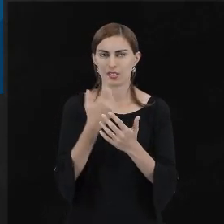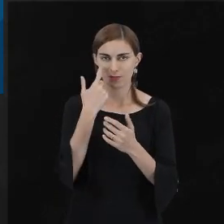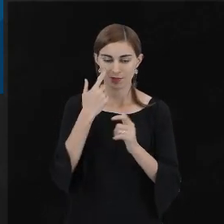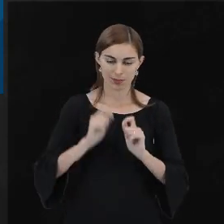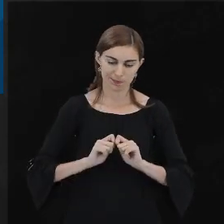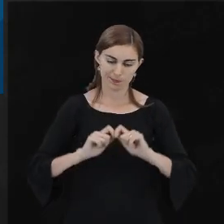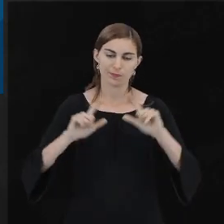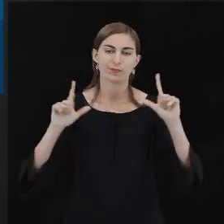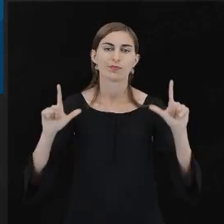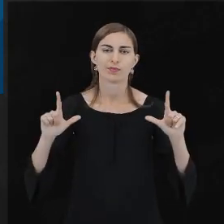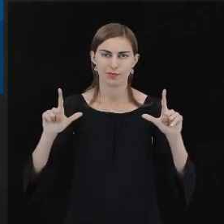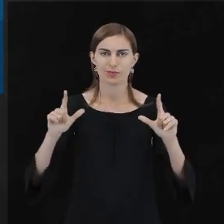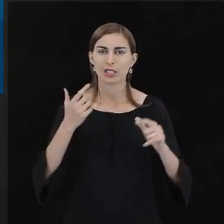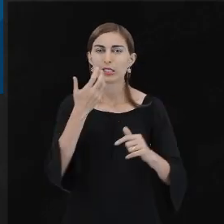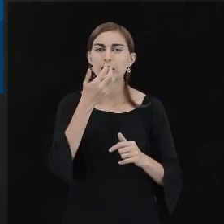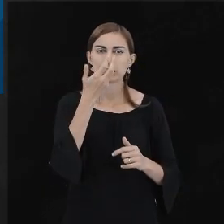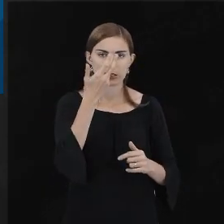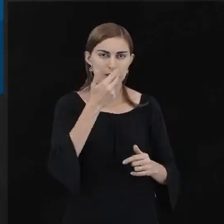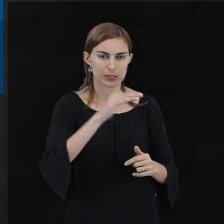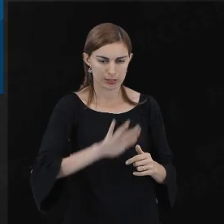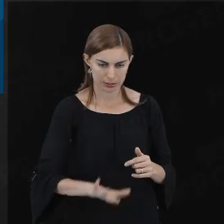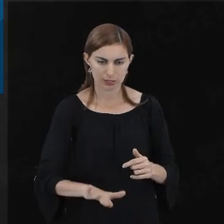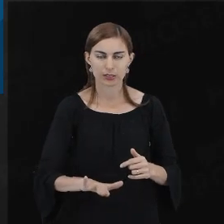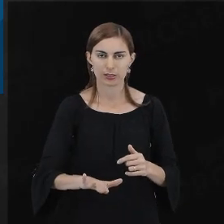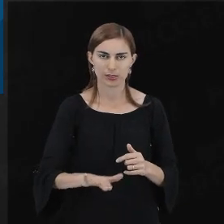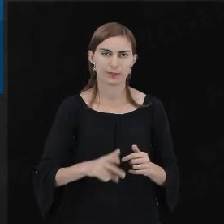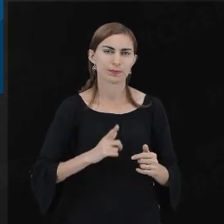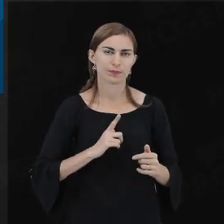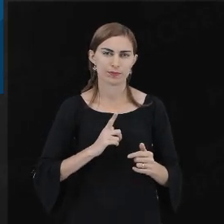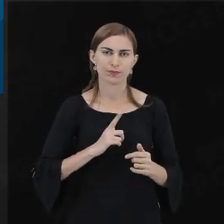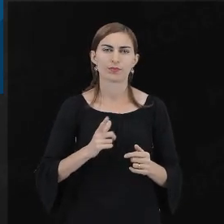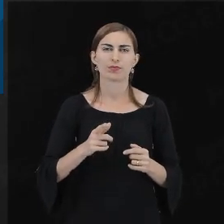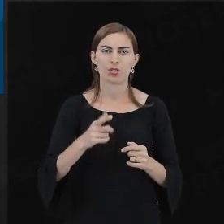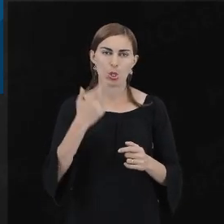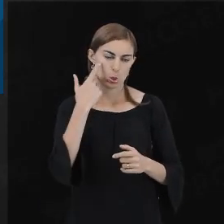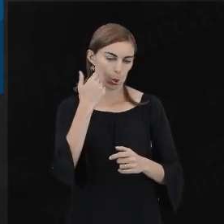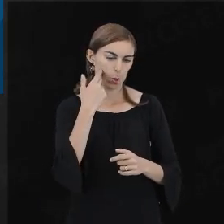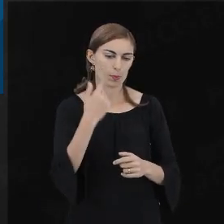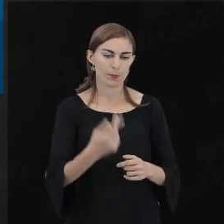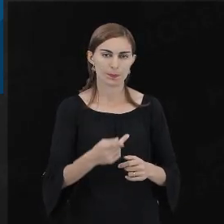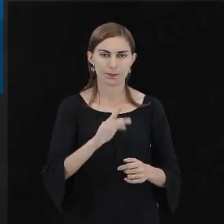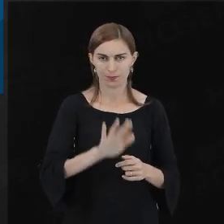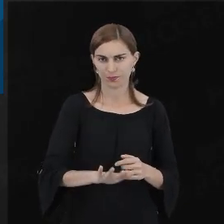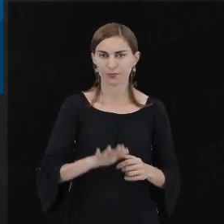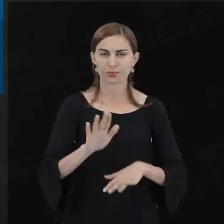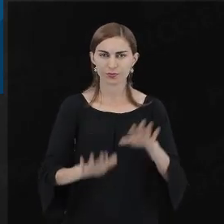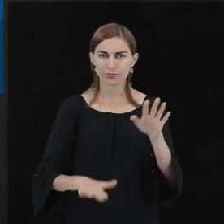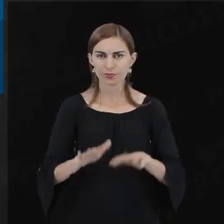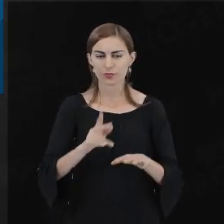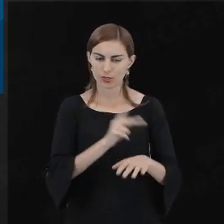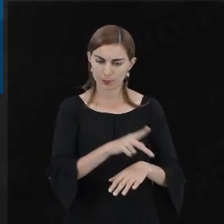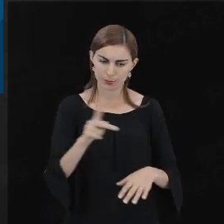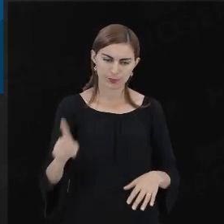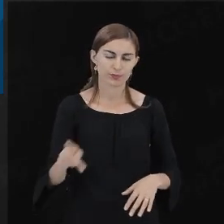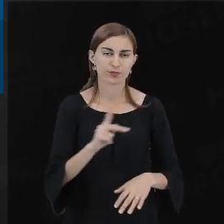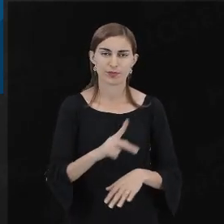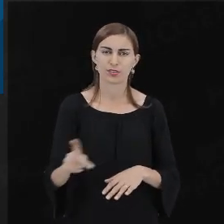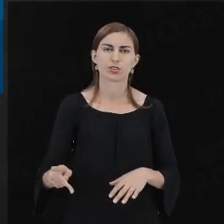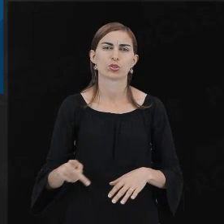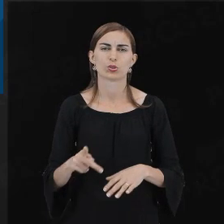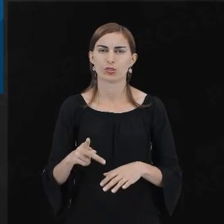como vocês veem nesse slide agora, uma crença compartilhada de que sofrer reprovação é normal. Muitas vezes